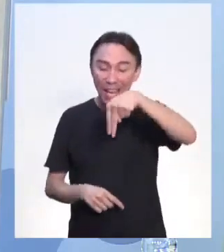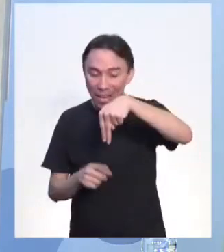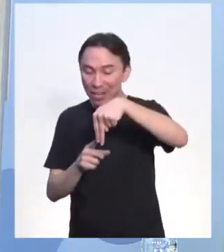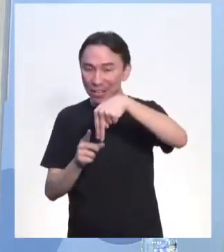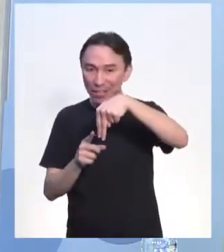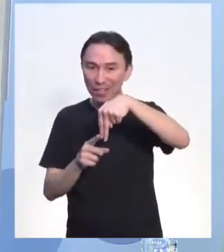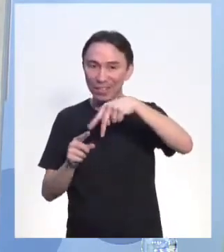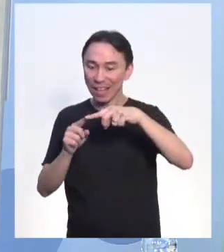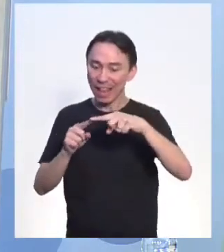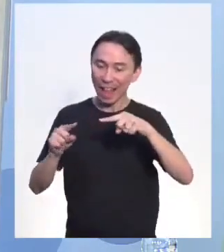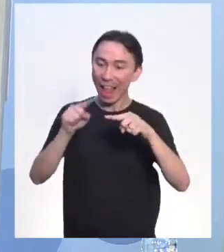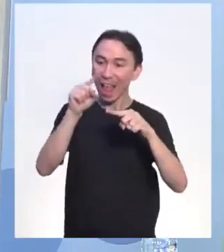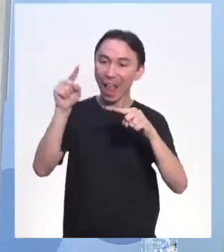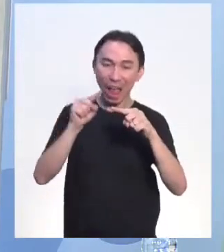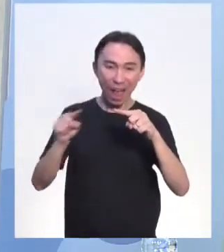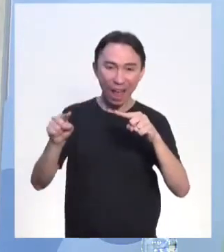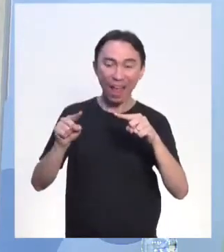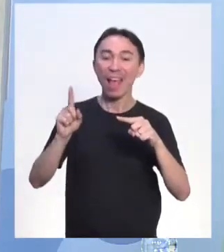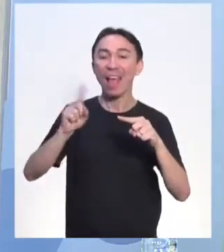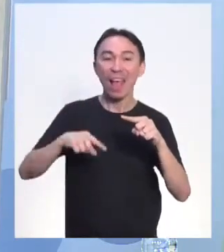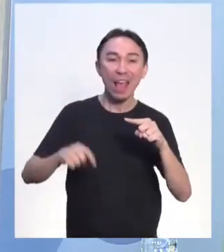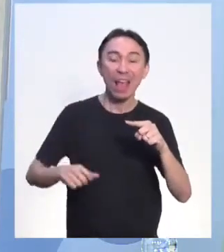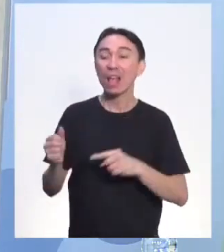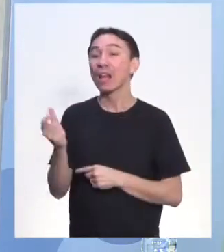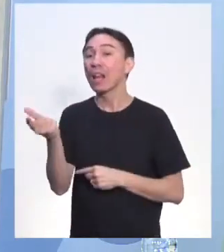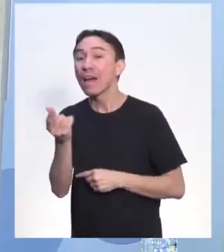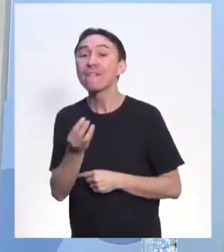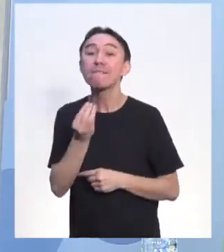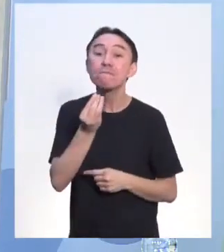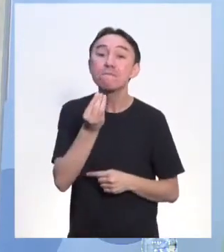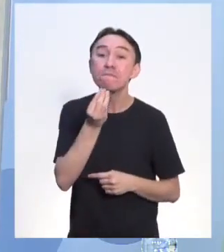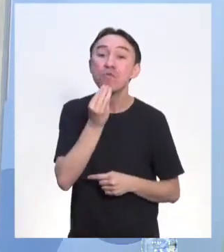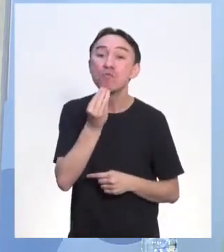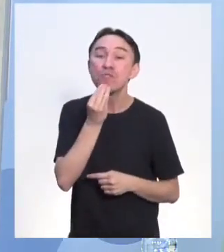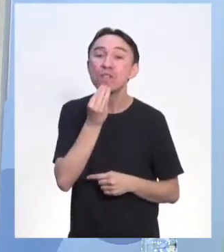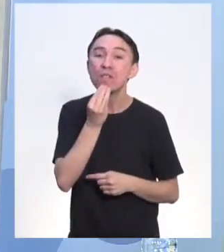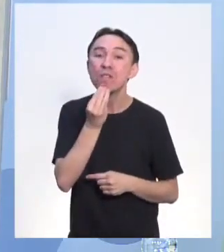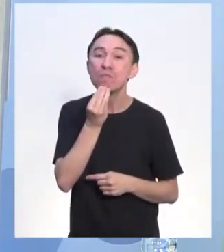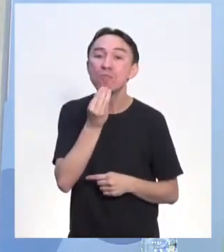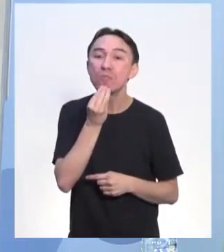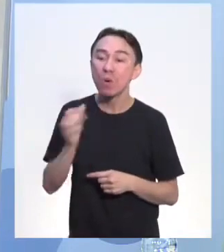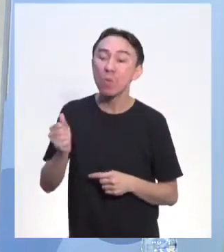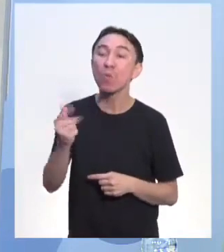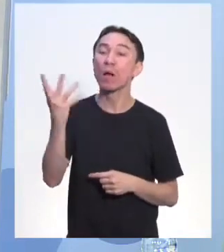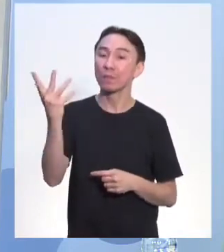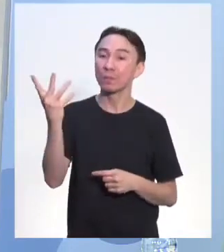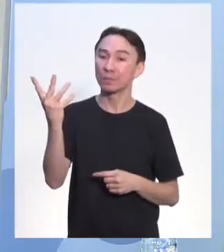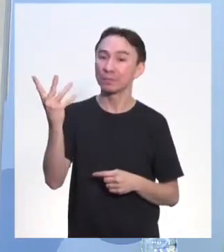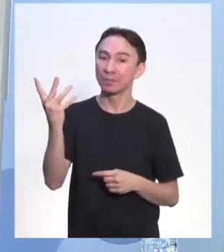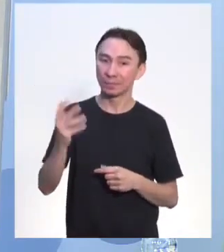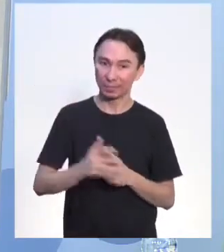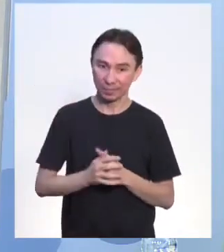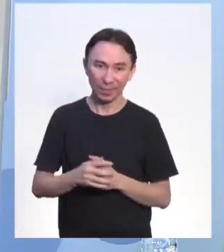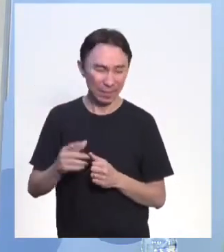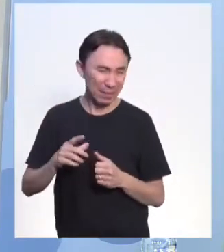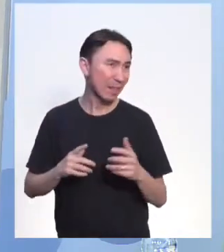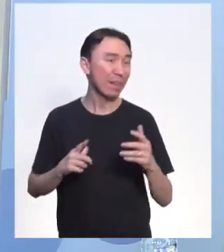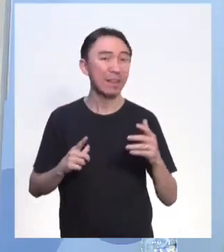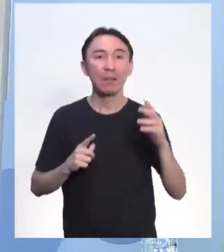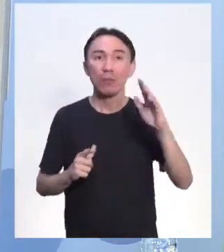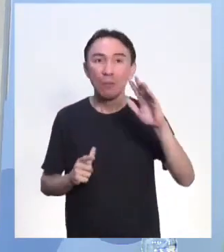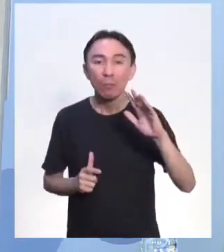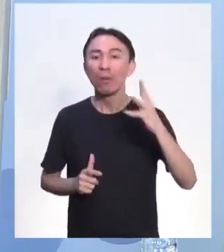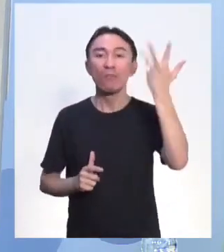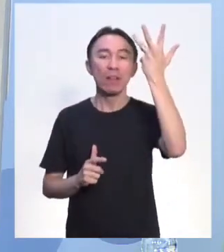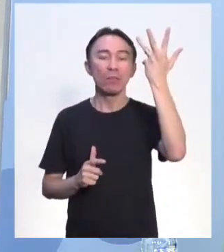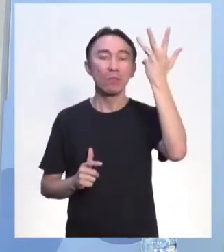número de baixo é a quantidade que a gente tem de elementos no nosso espaço amostral, Tudo bem? Aí você vai ter um evento, alguma coisa que